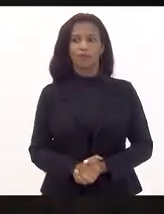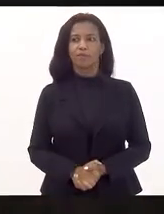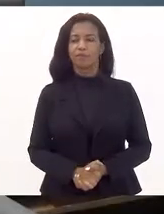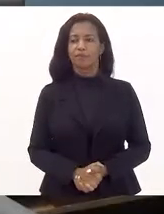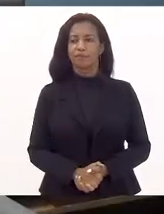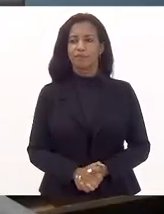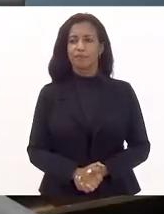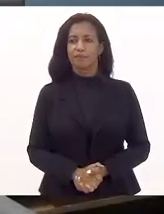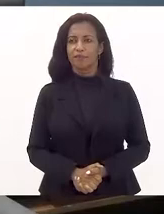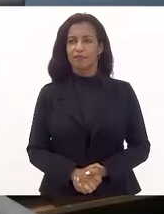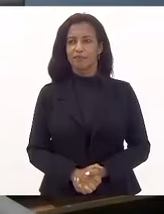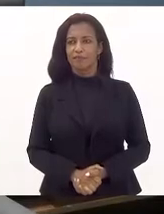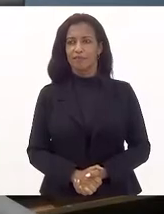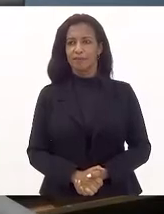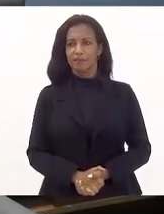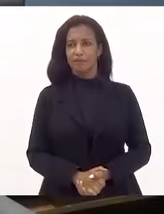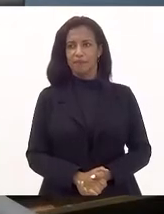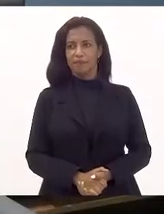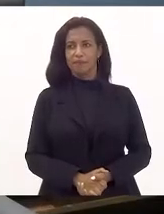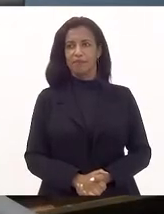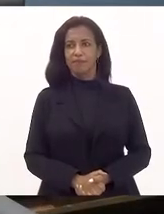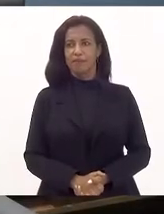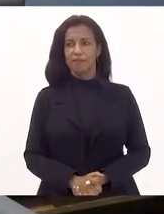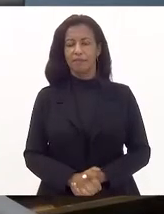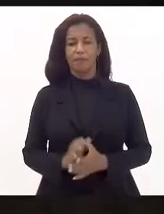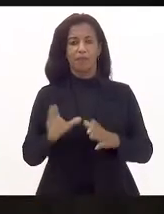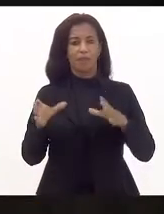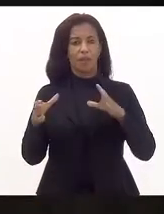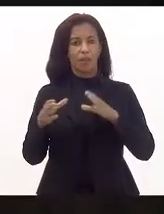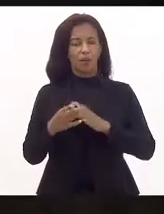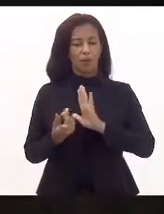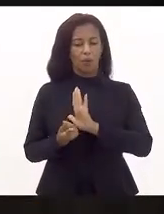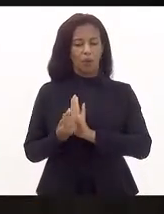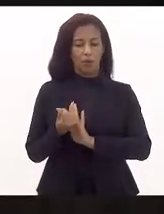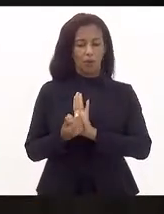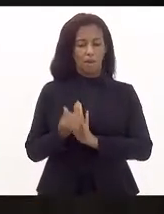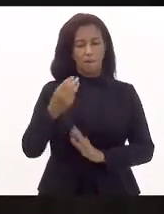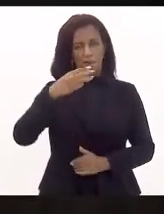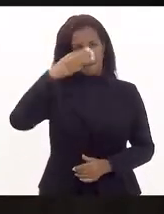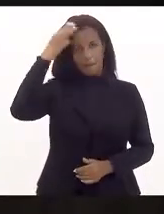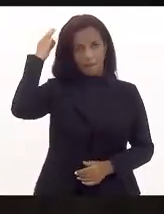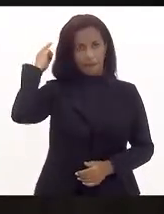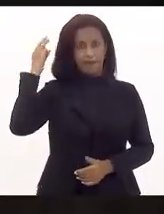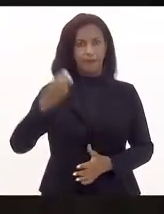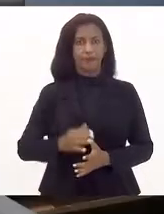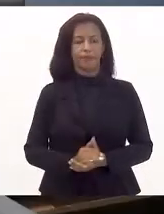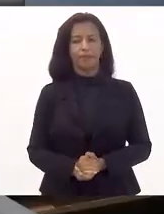Obrigado, meu irmão. Pela Comissão de Orçamento, deputado Márcio Pacheco.